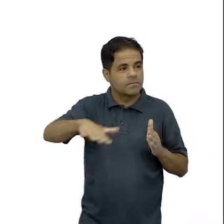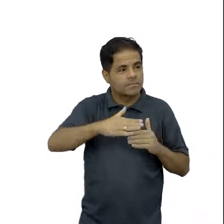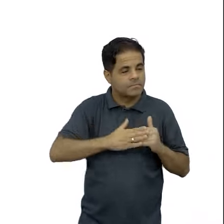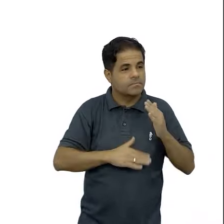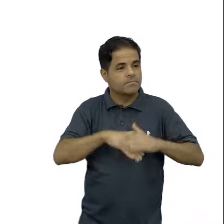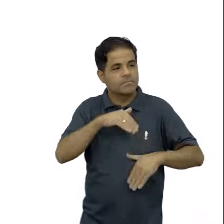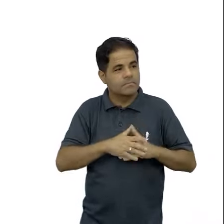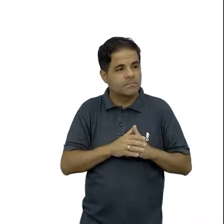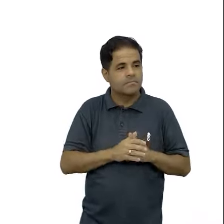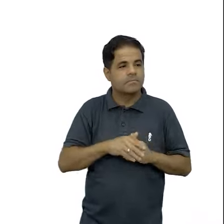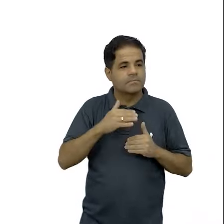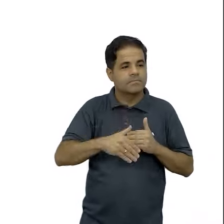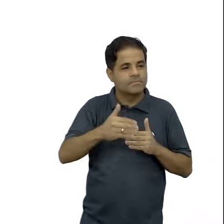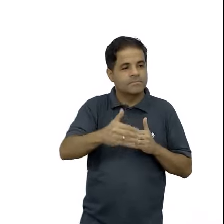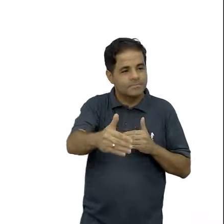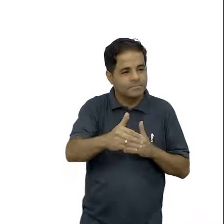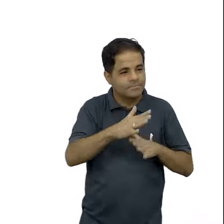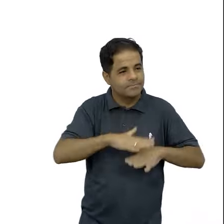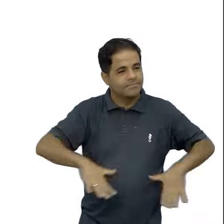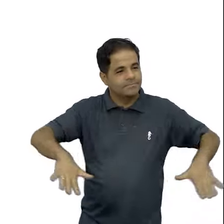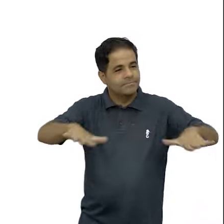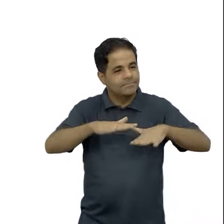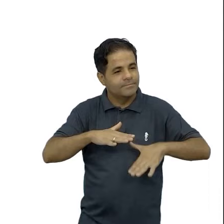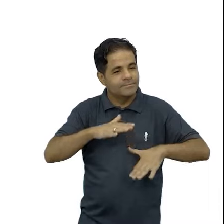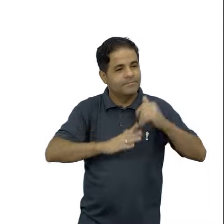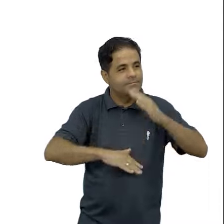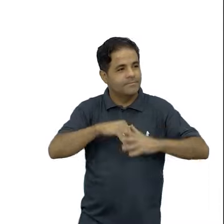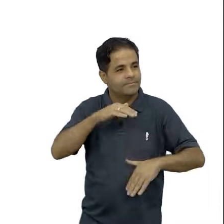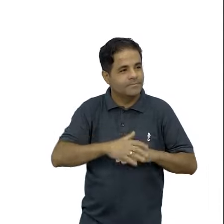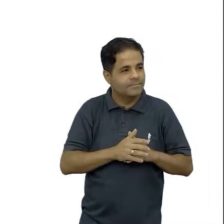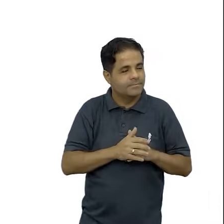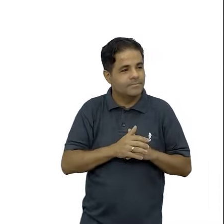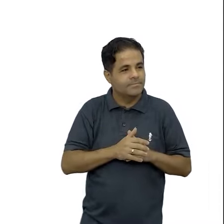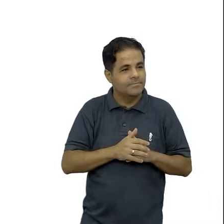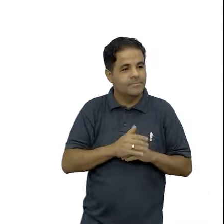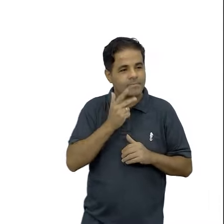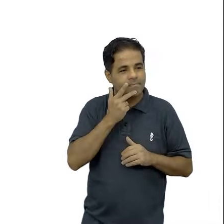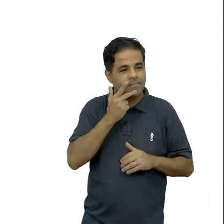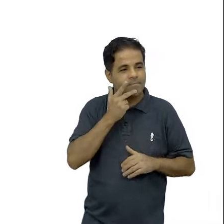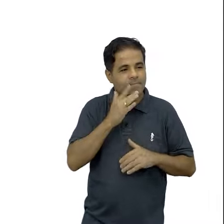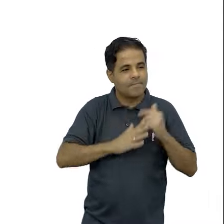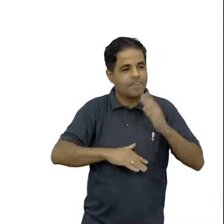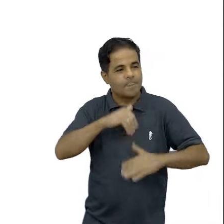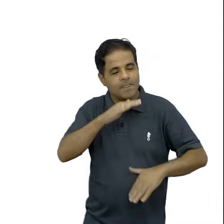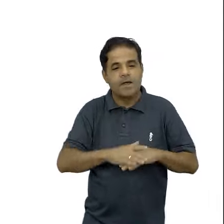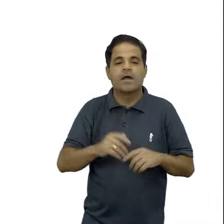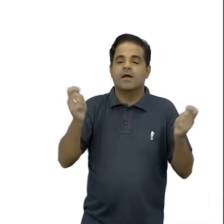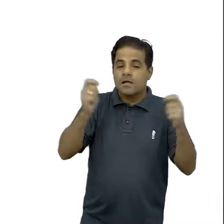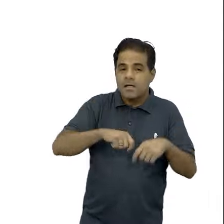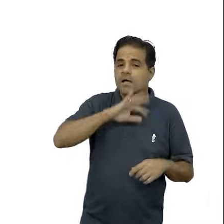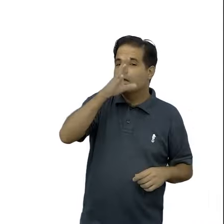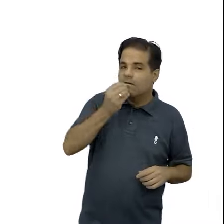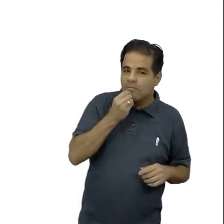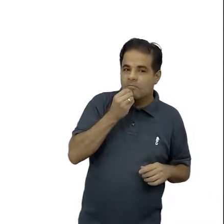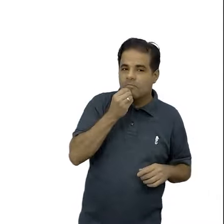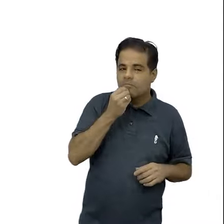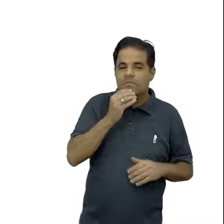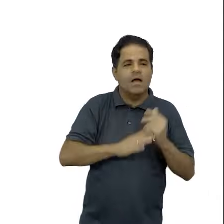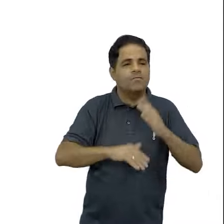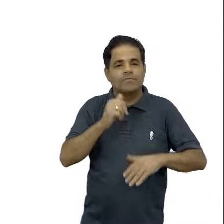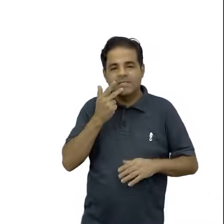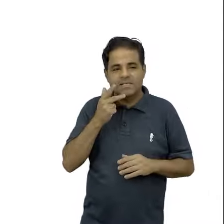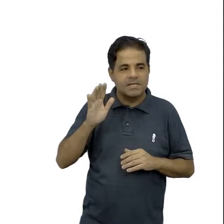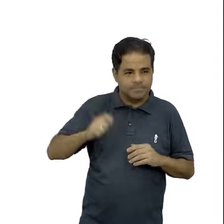assim sucessivamente. A partir desses elementos, os estudantes terão a oportunidade de